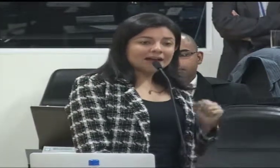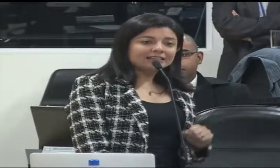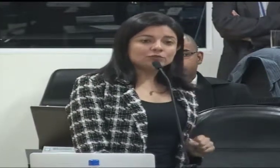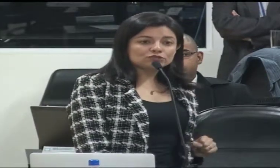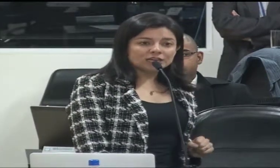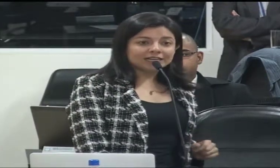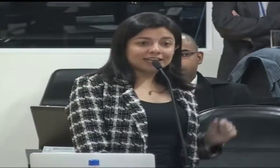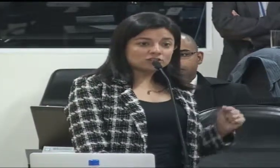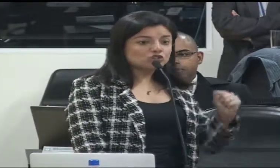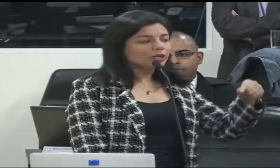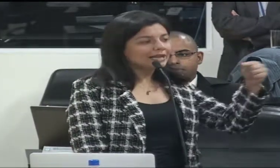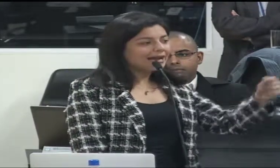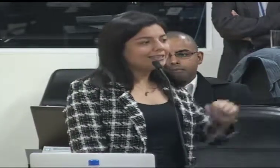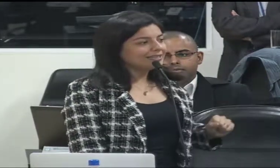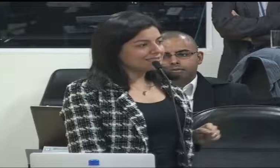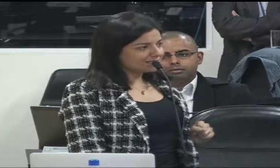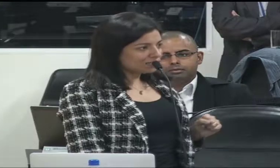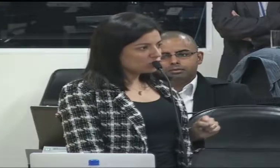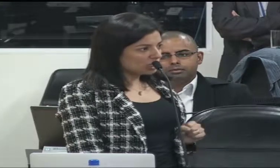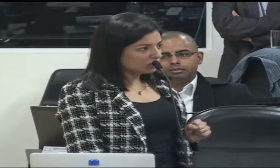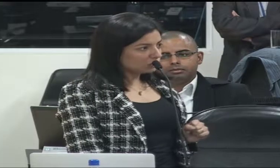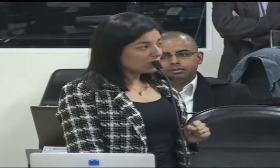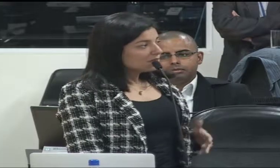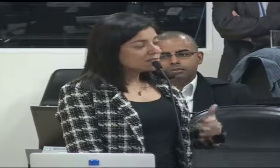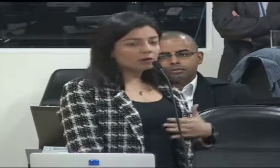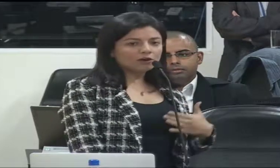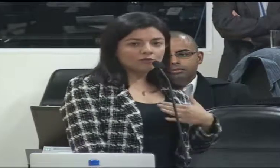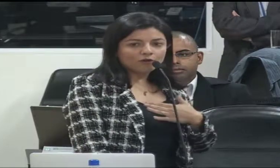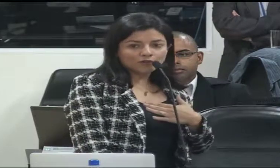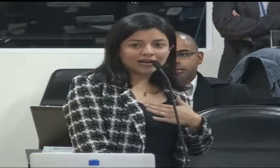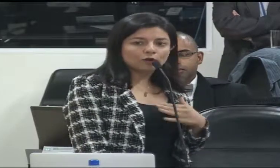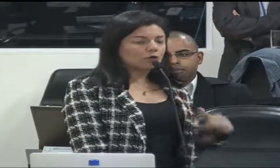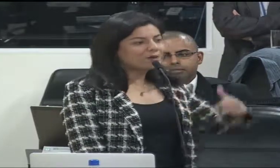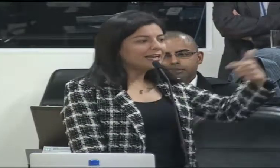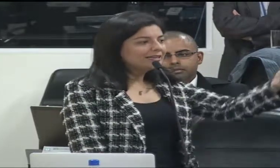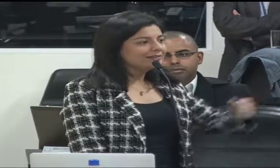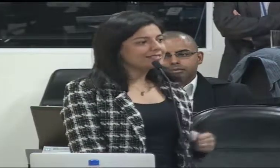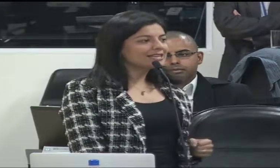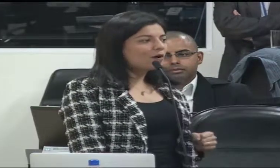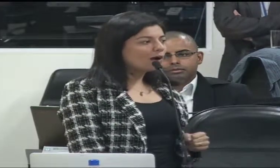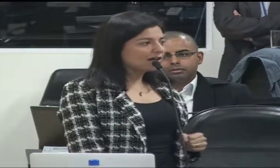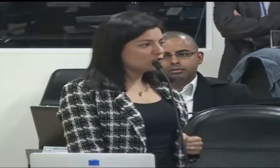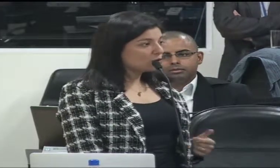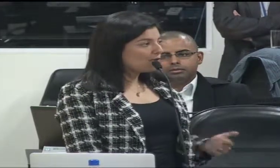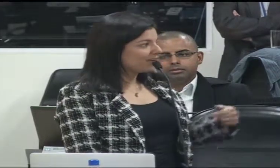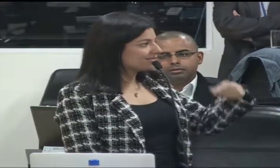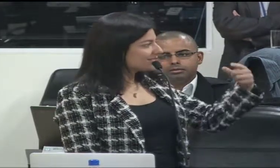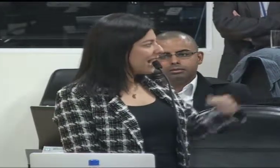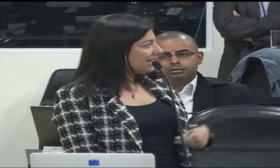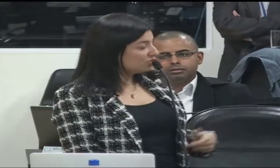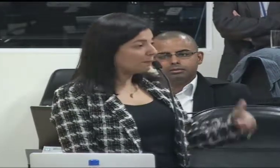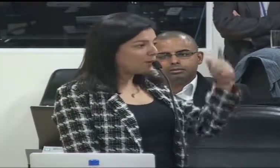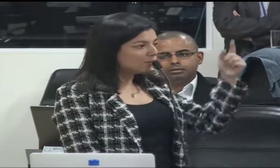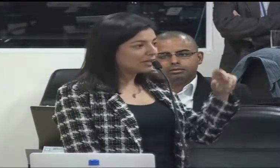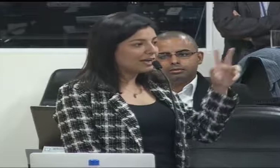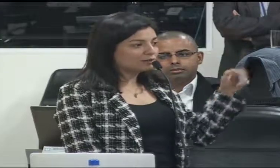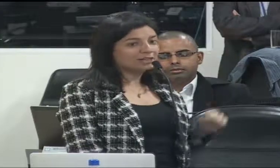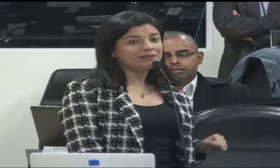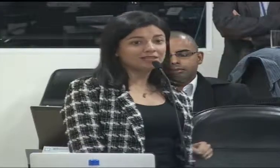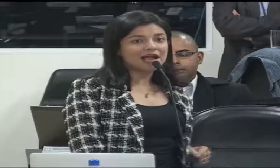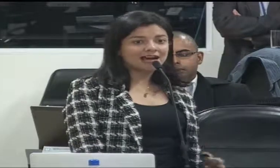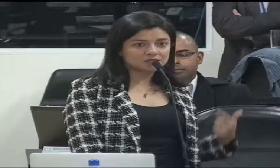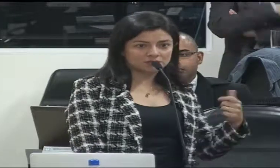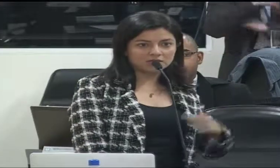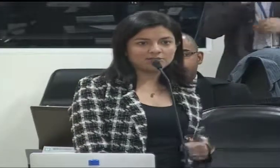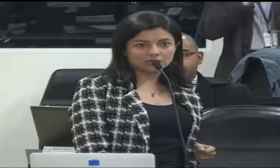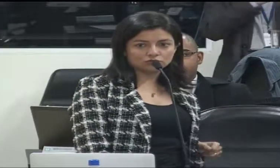e para não ser questionada nesse sentido, se eu não vou ficar com milindres na hora de conversar e de apontar o dedo